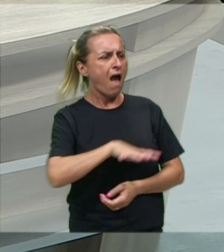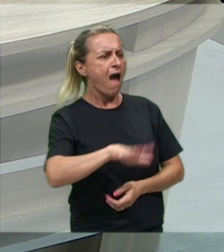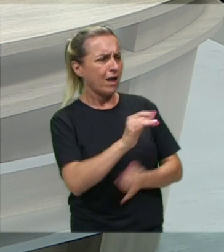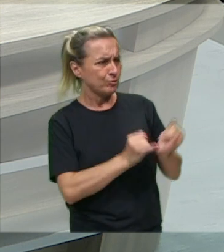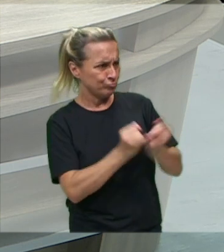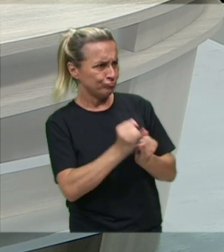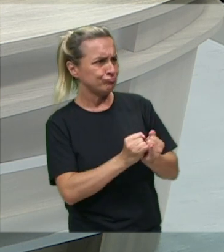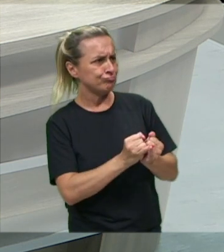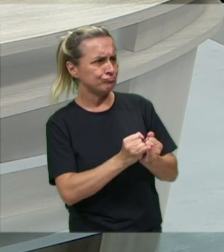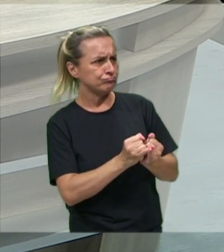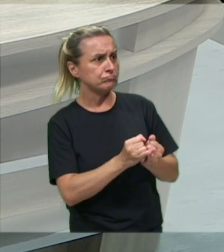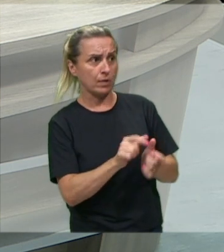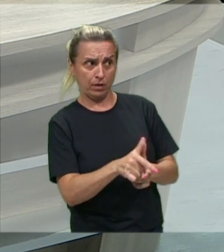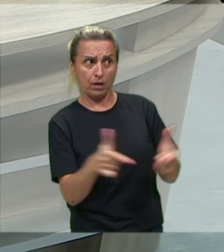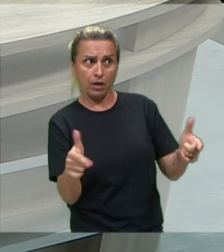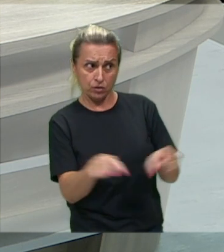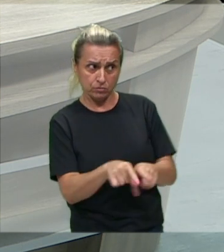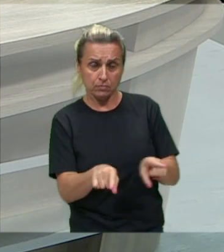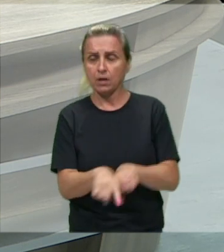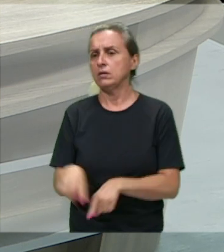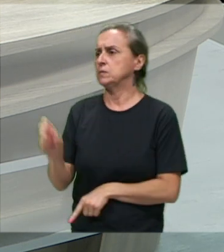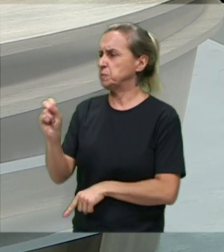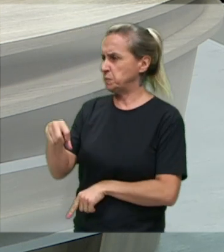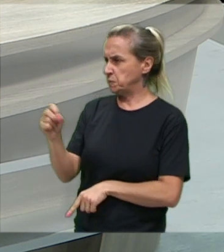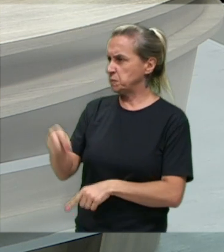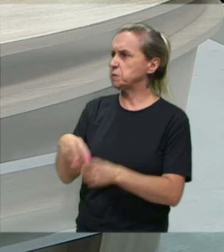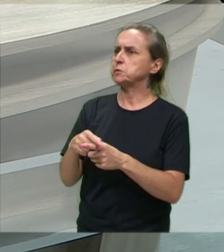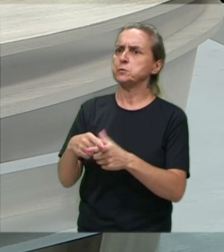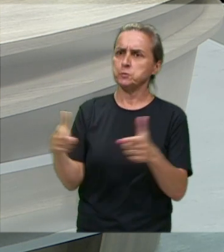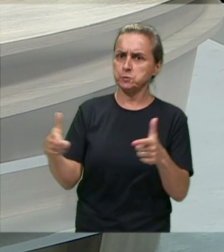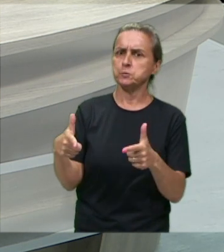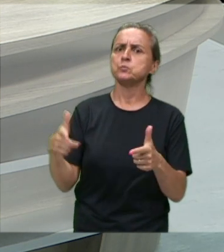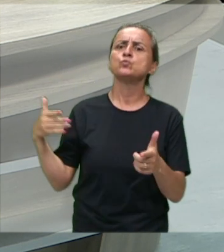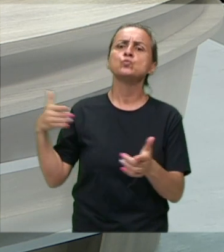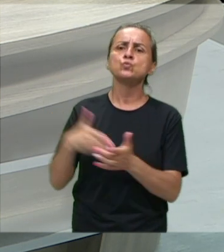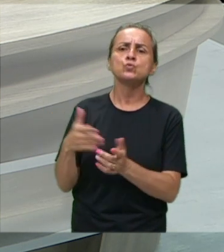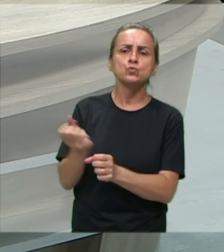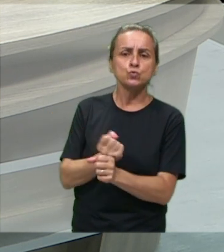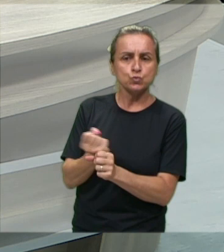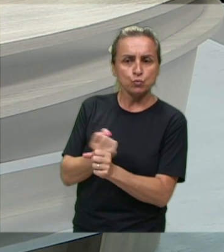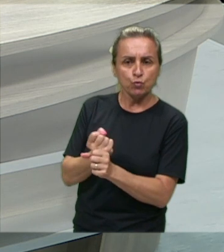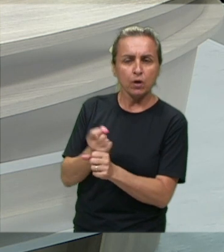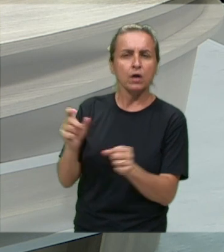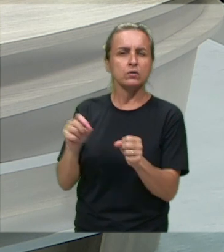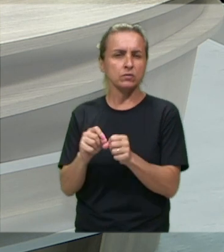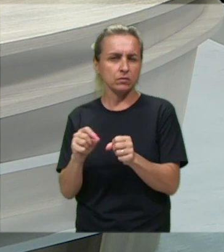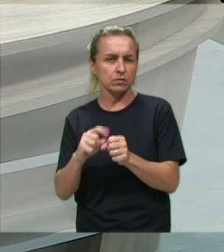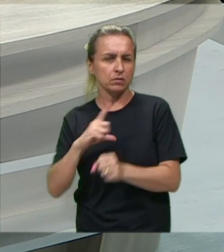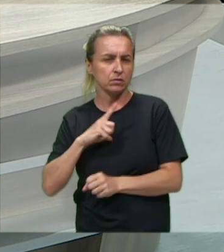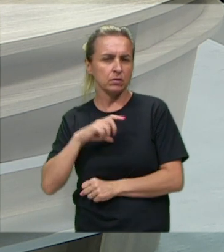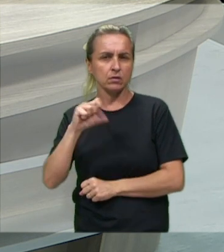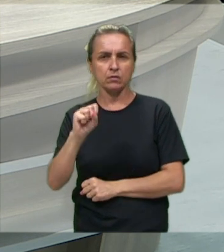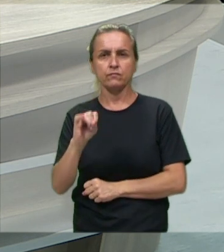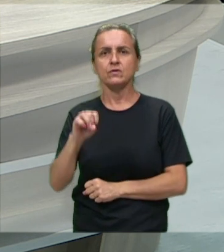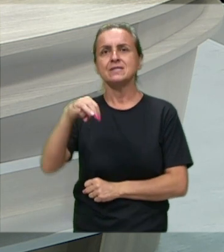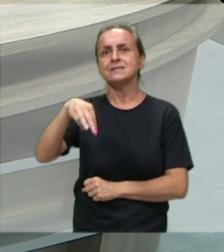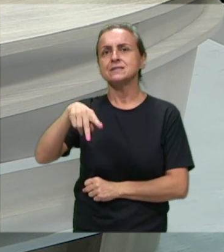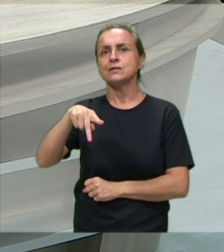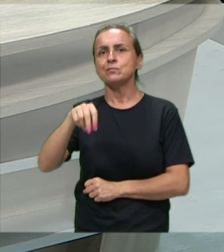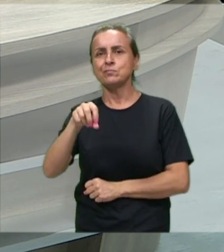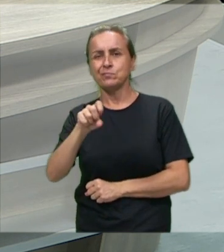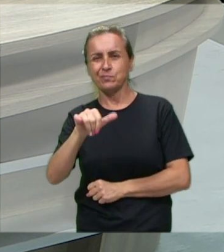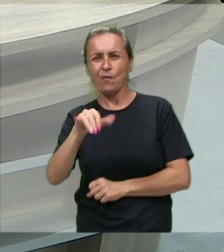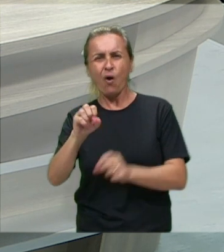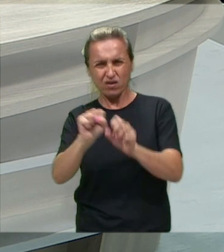também, né? Bastante. Se você deixar, no último ano a gente fez ali um simpósio todo dia lotado. Então a gente sabe